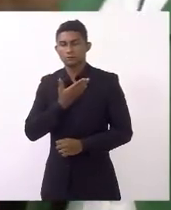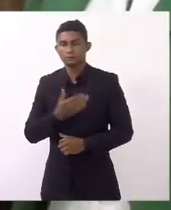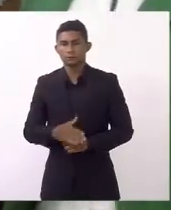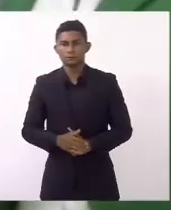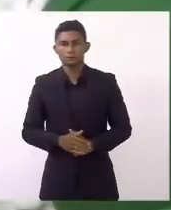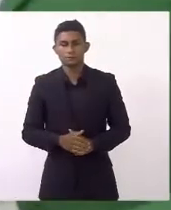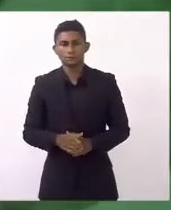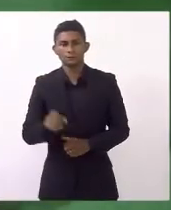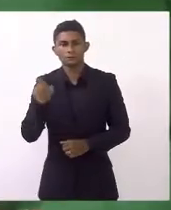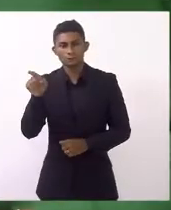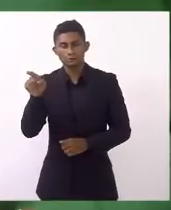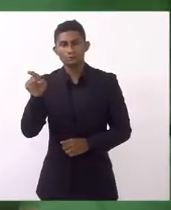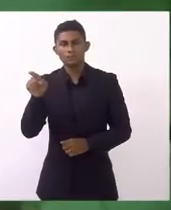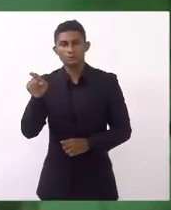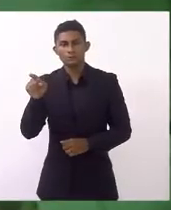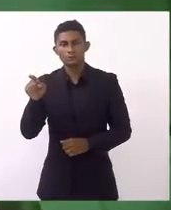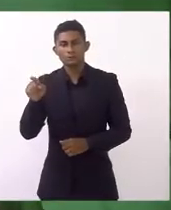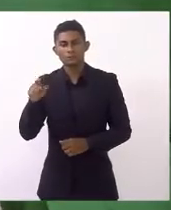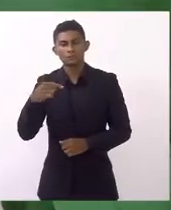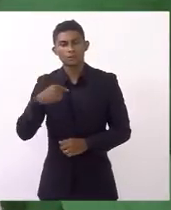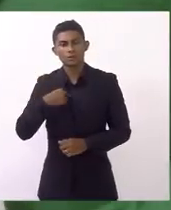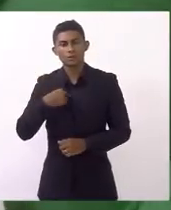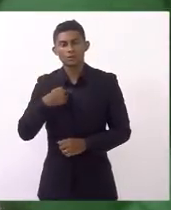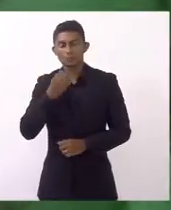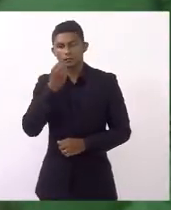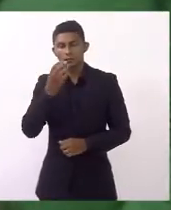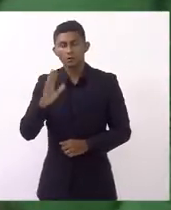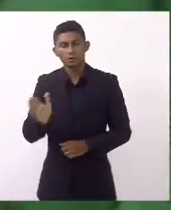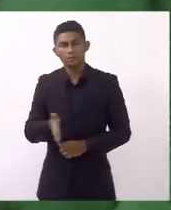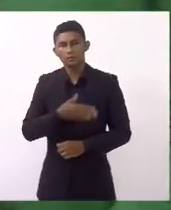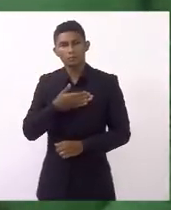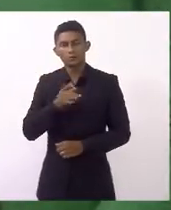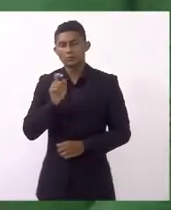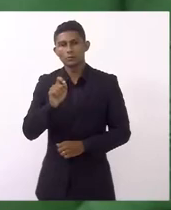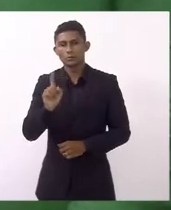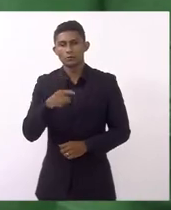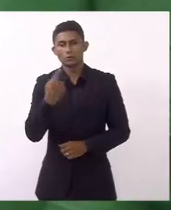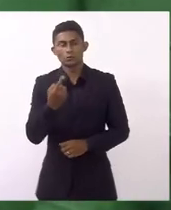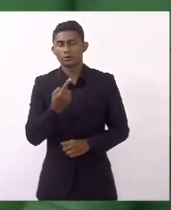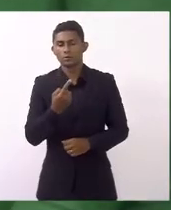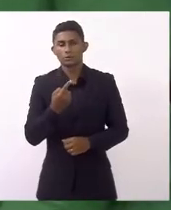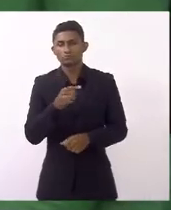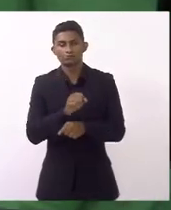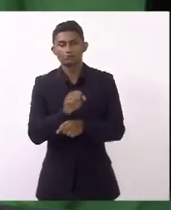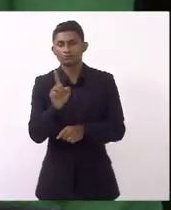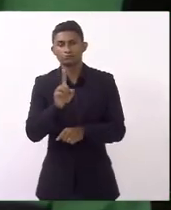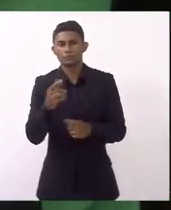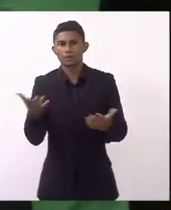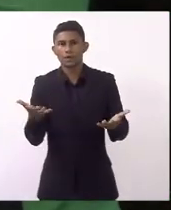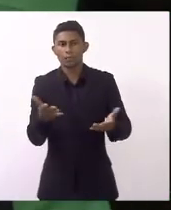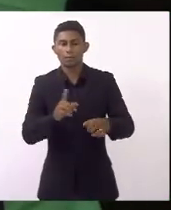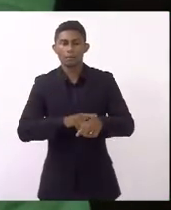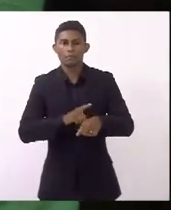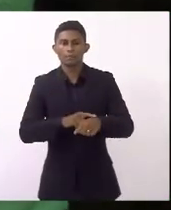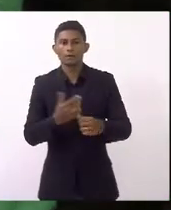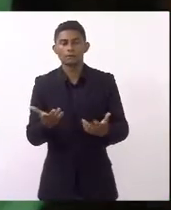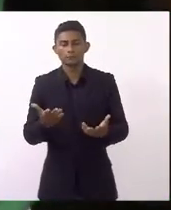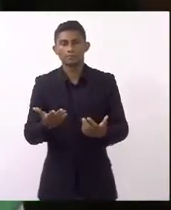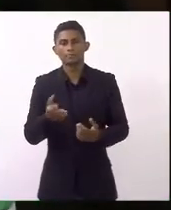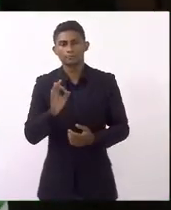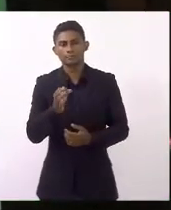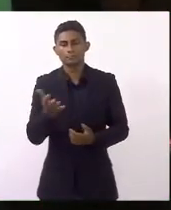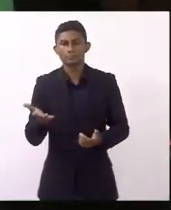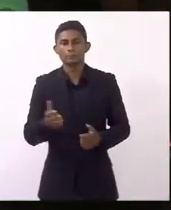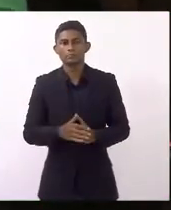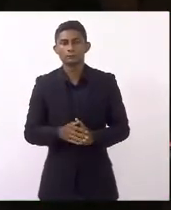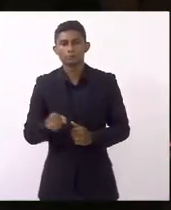se você não fez uma surpresa muito grande que a gente não esperava nesse momento agora é realmente o